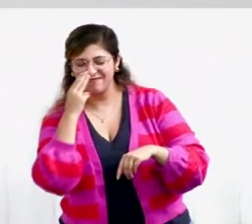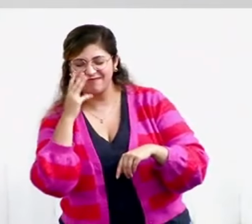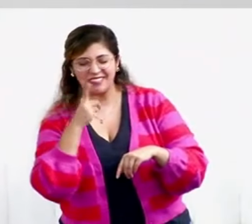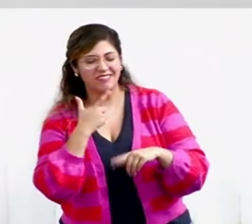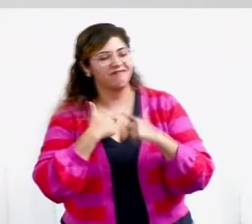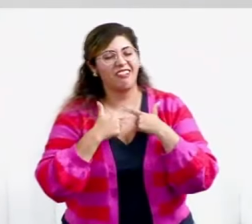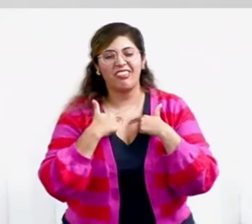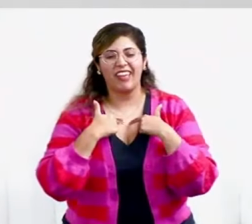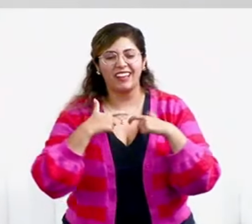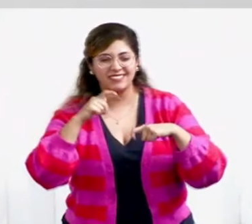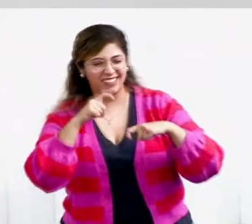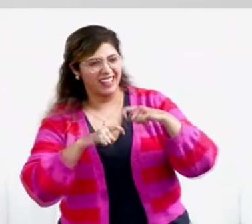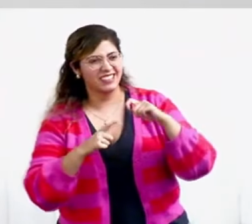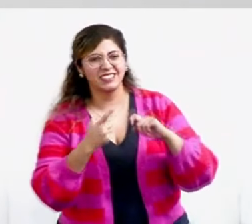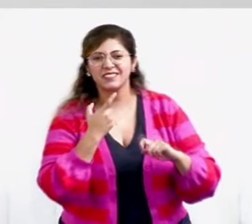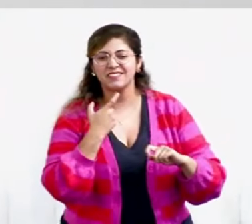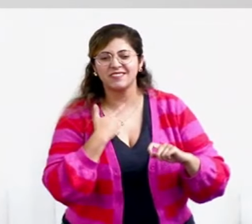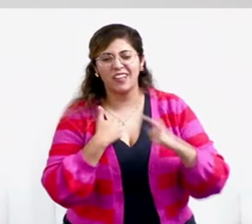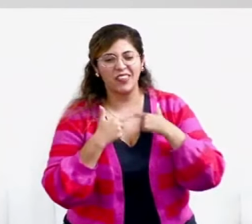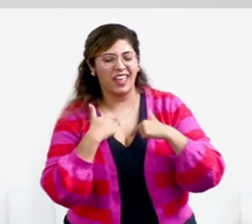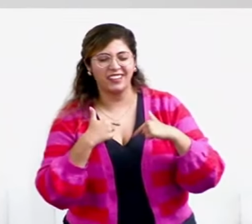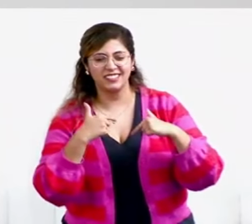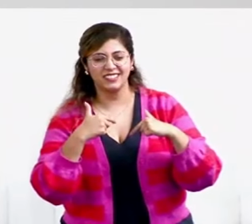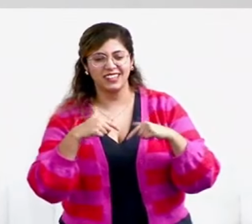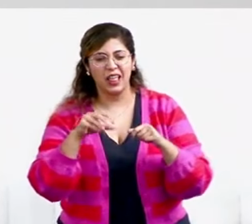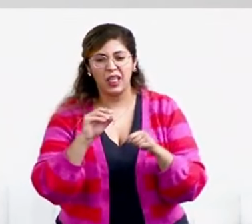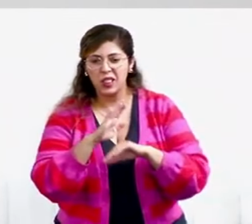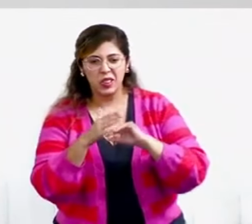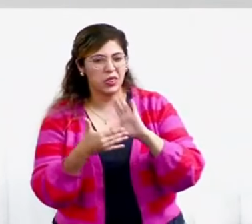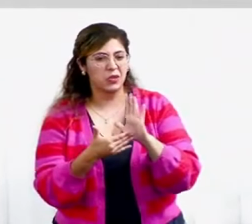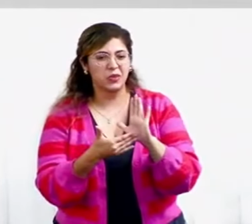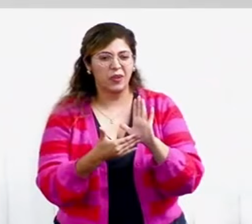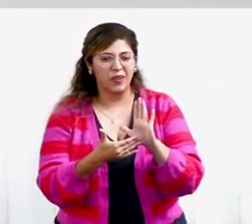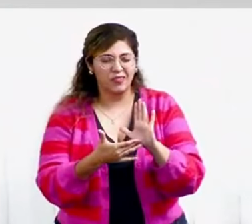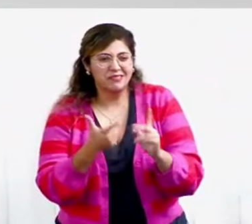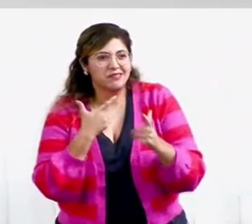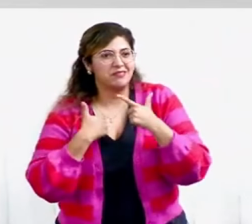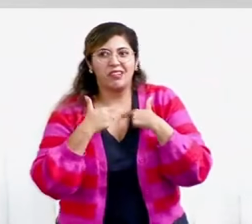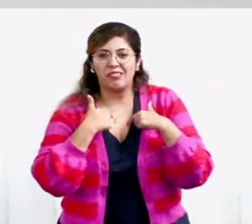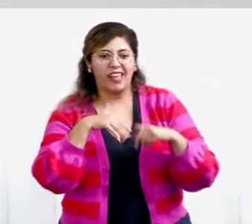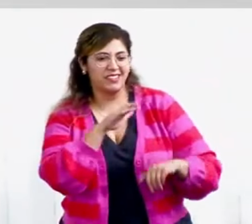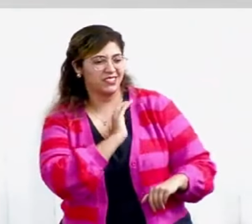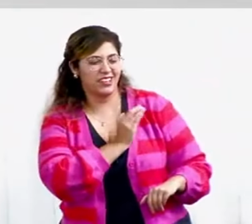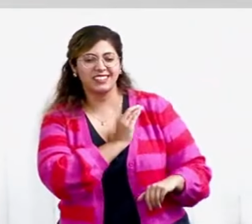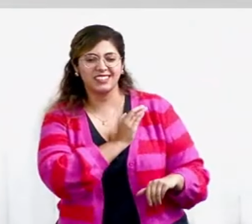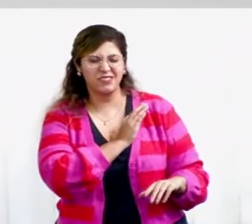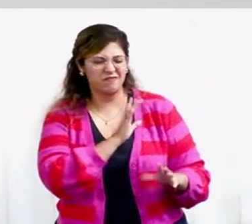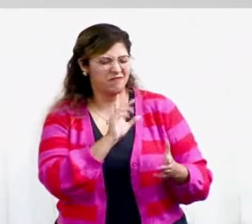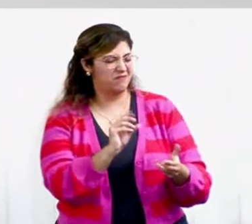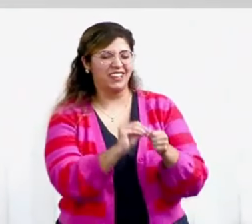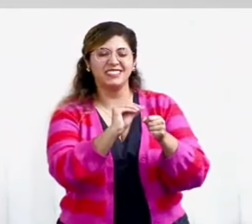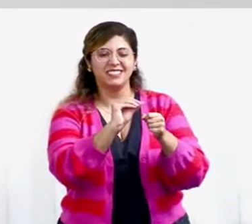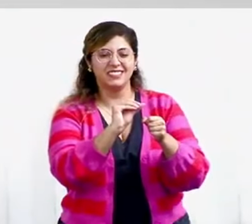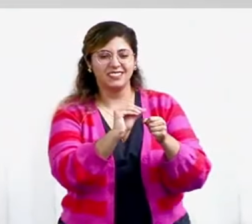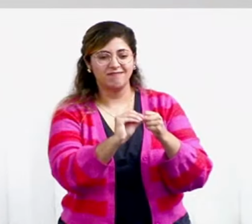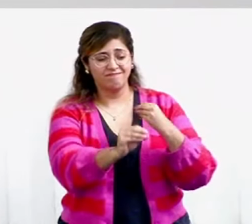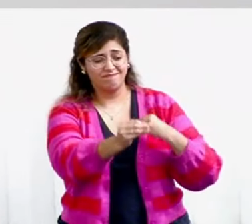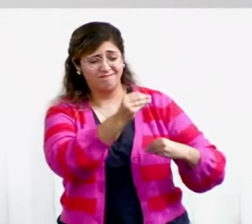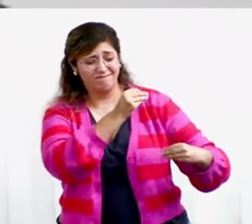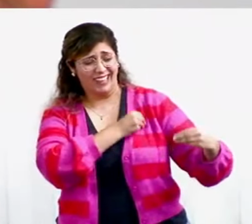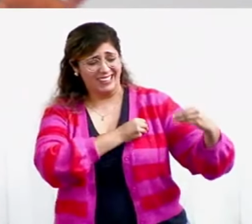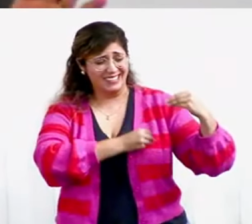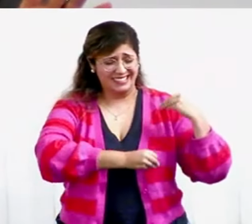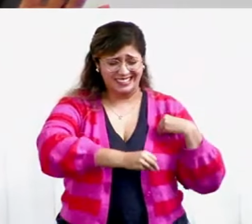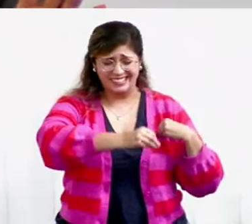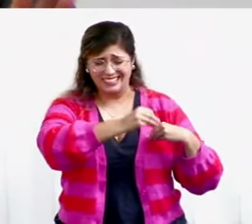espiral, ela chegará um momento que não se preocupará em esconder o seu pecado, como ele tinha